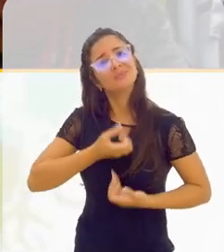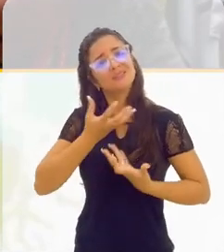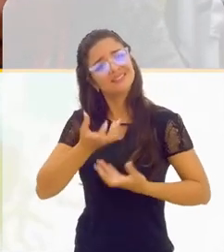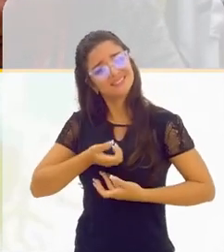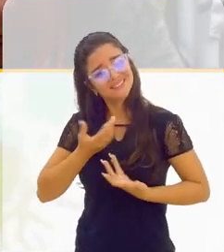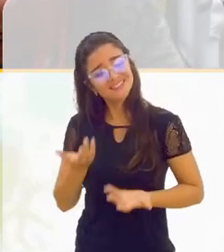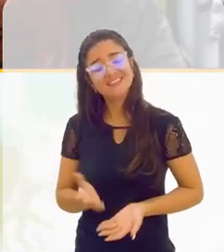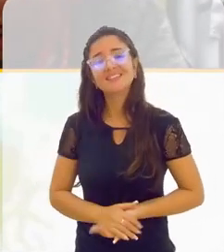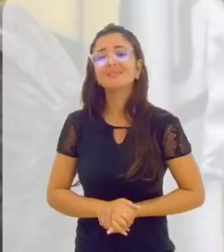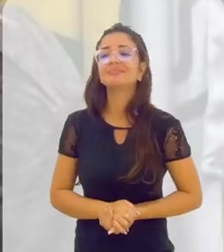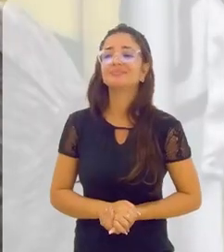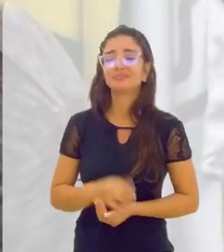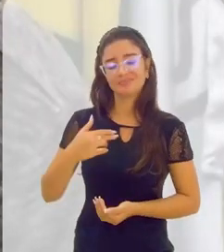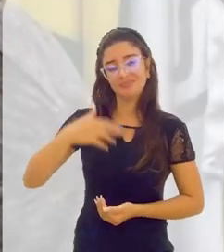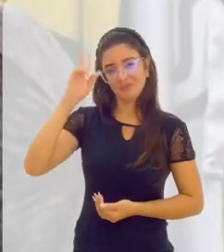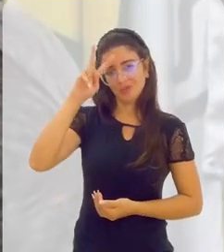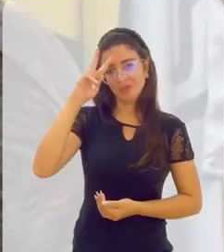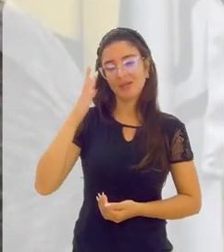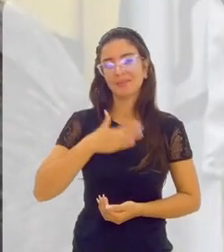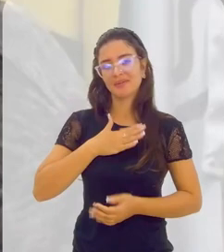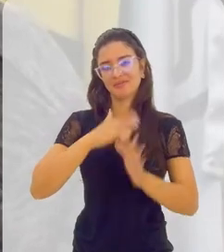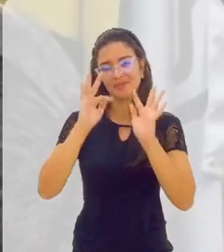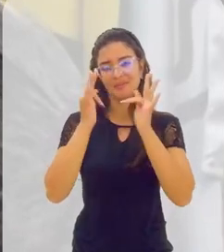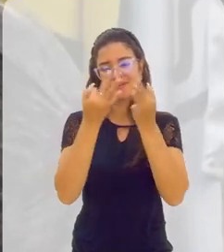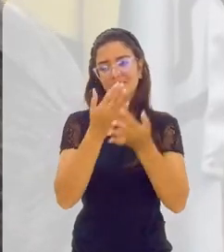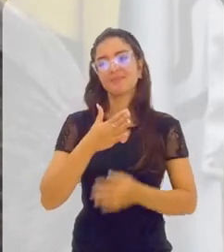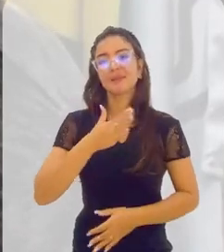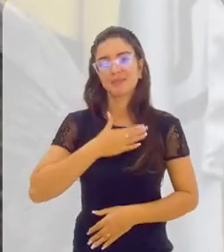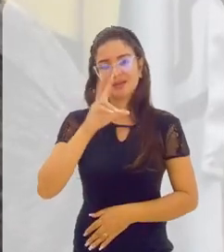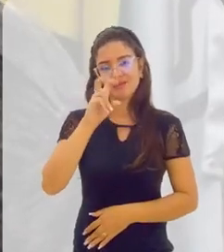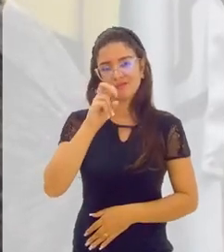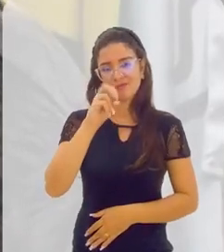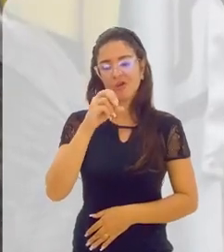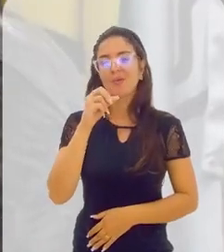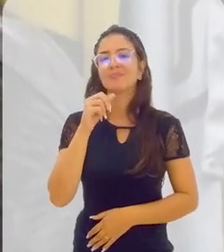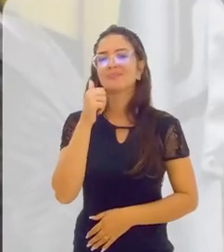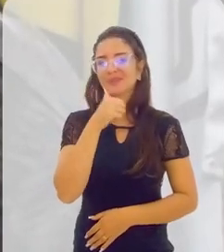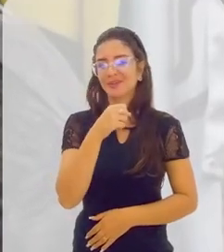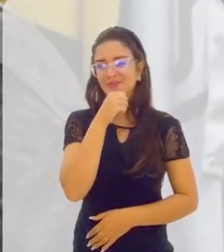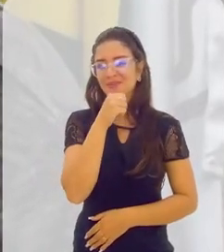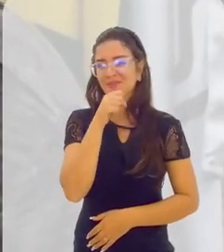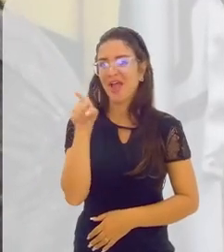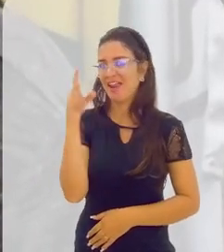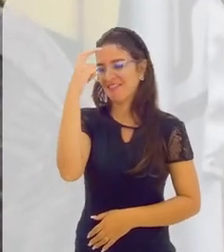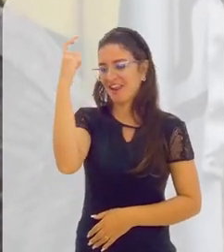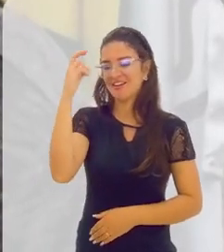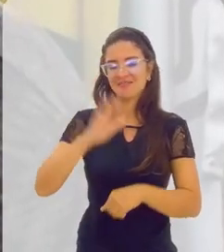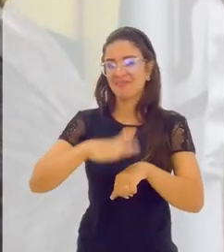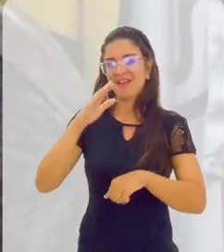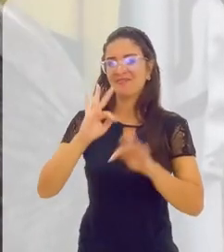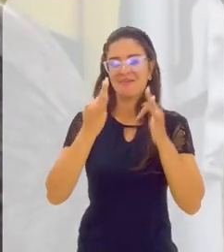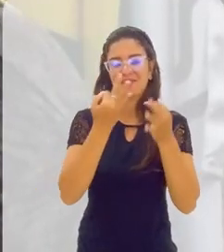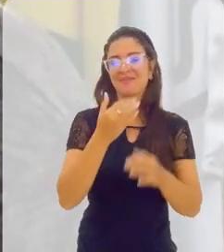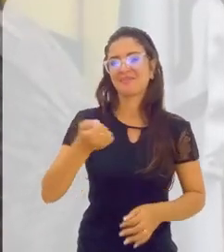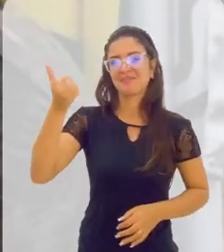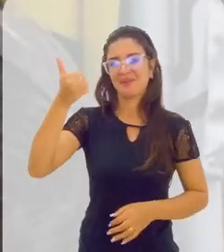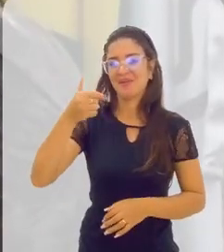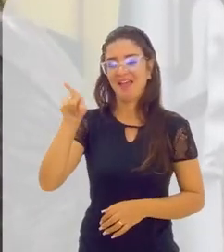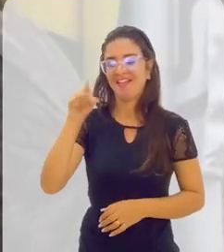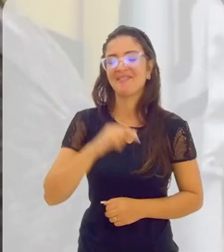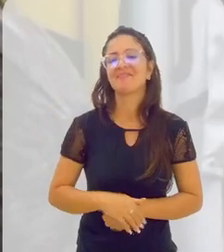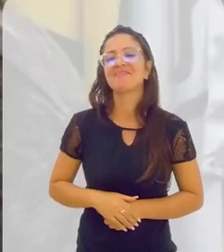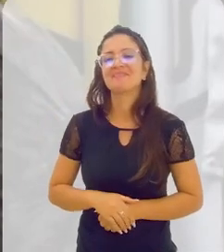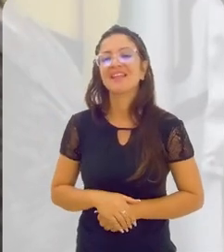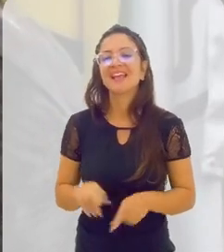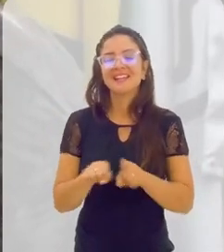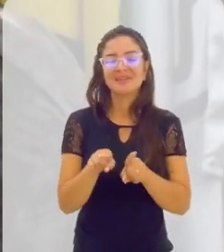da minha família A minha avó eu acho que era mais inteligente de toda a família e o meu tio que